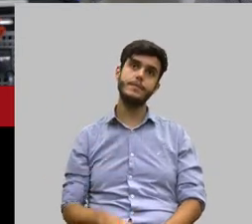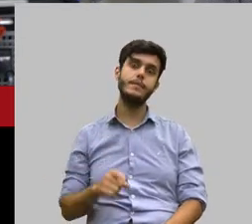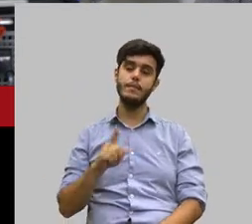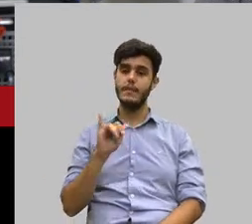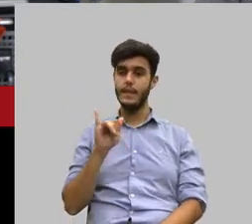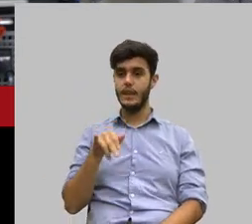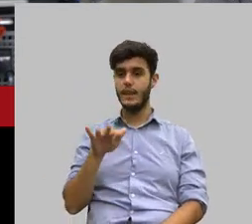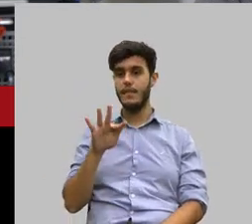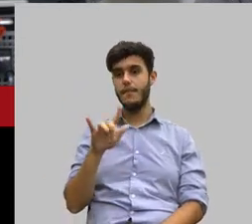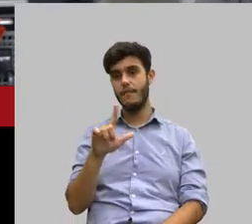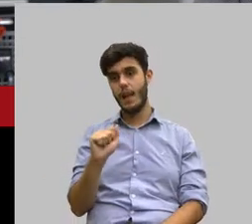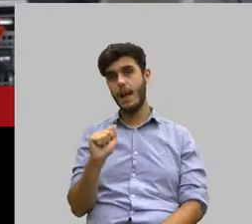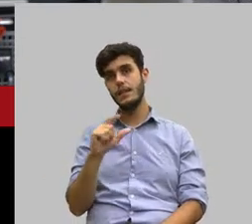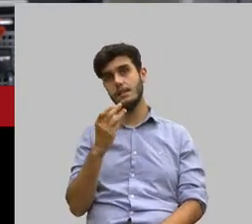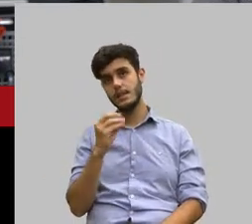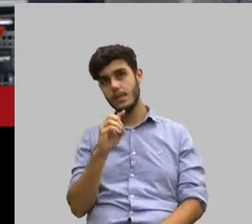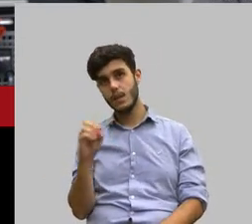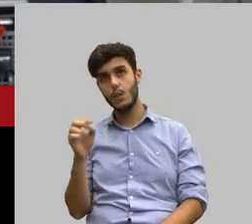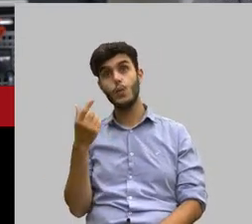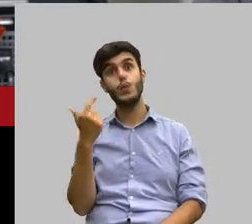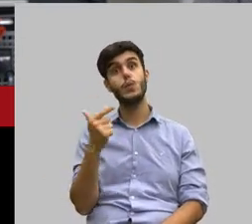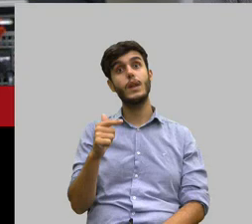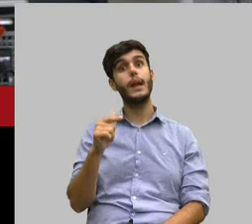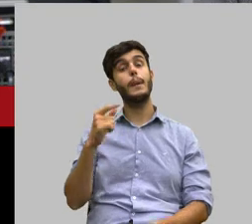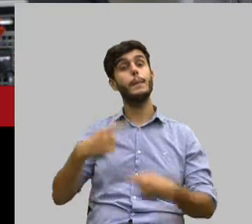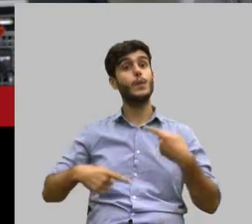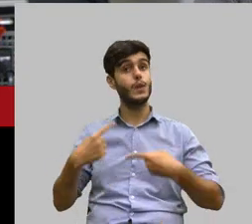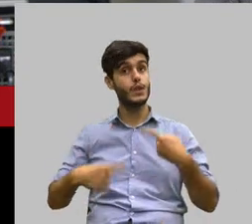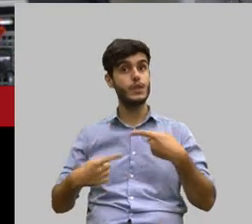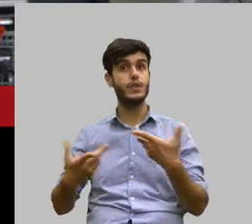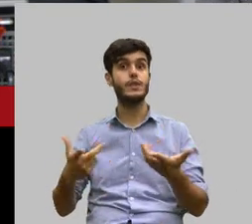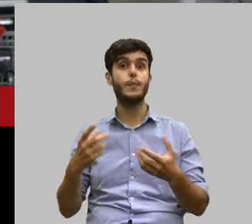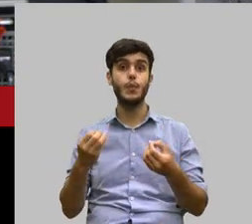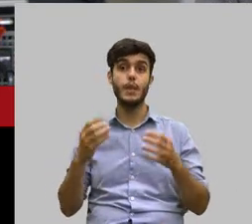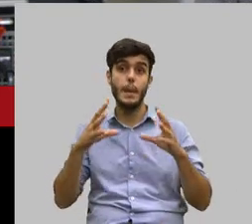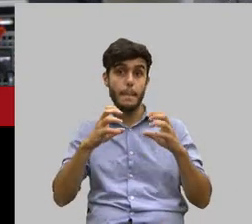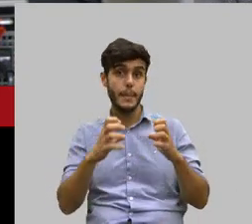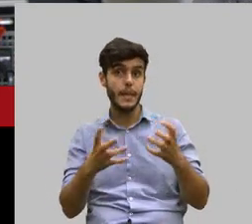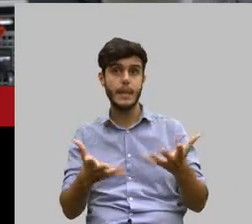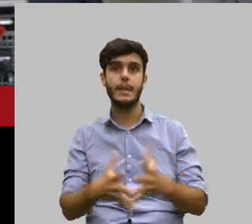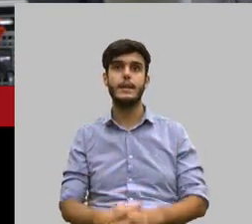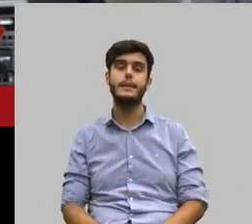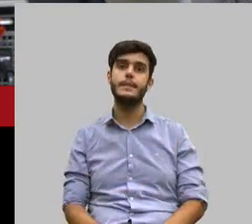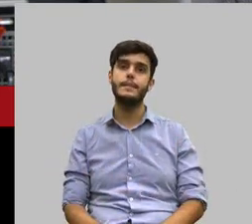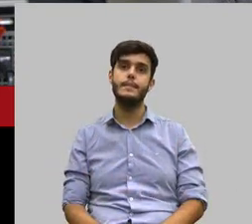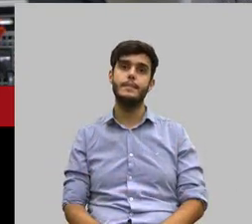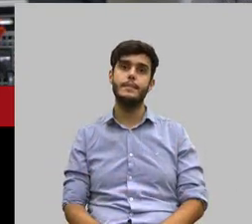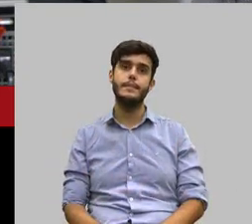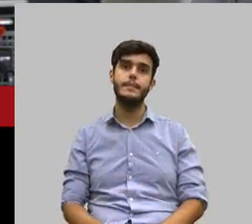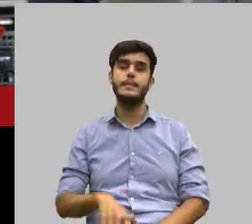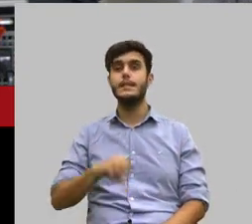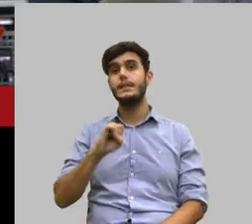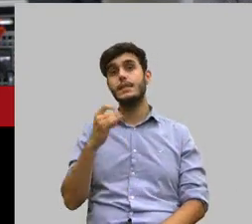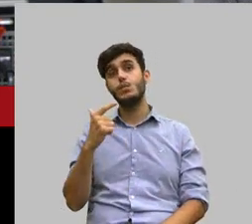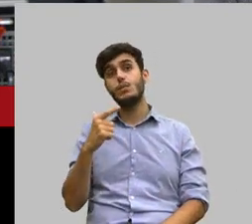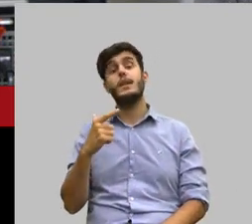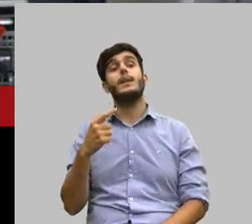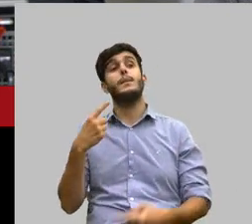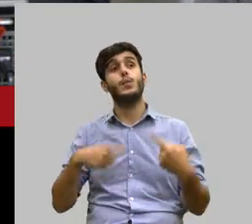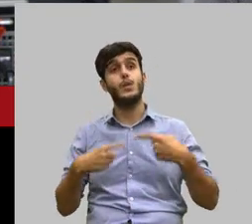briga Então você não tem política muita briga se você tem muito se você não tem nenhuma política